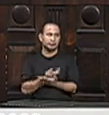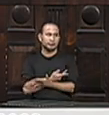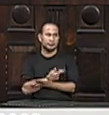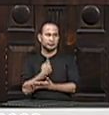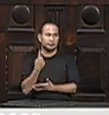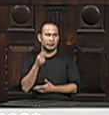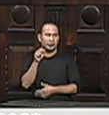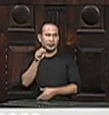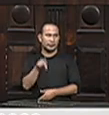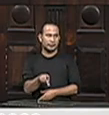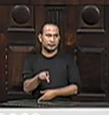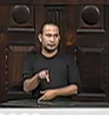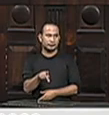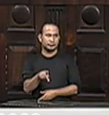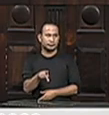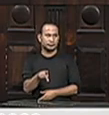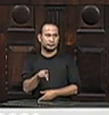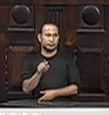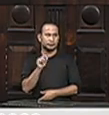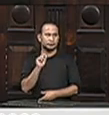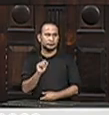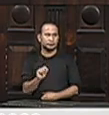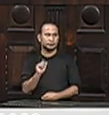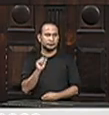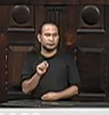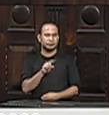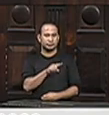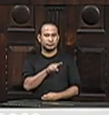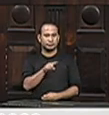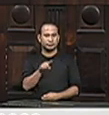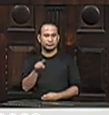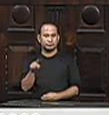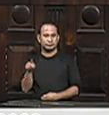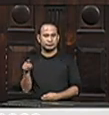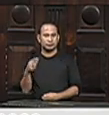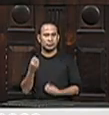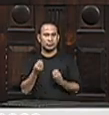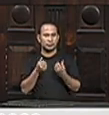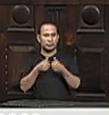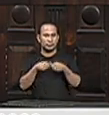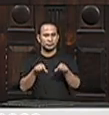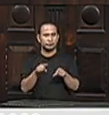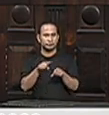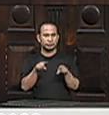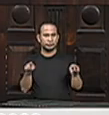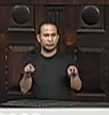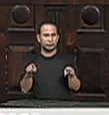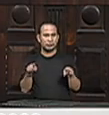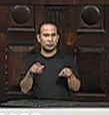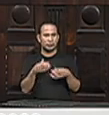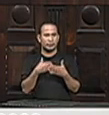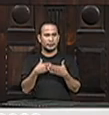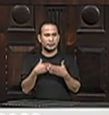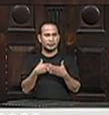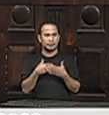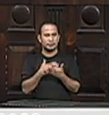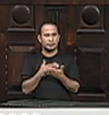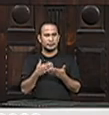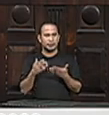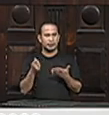servidores públicos, dos trabalhadores do Estado do Rio de Janeiro. Nós sabemos perfeitamente que os